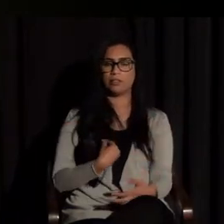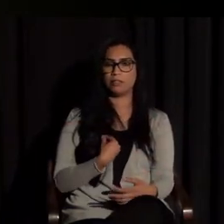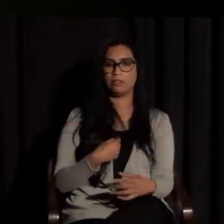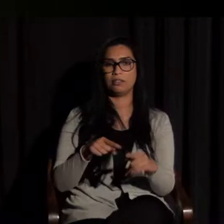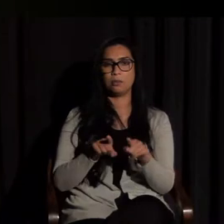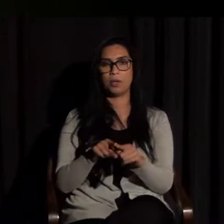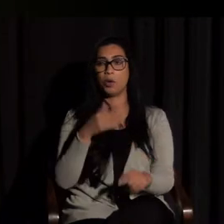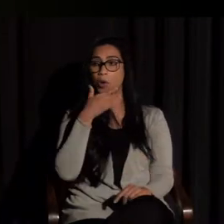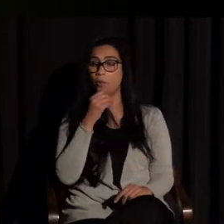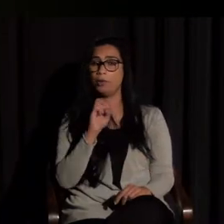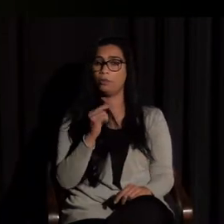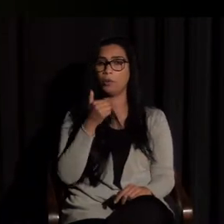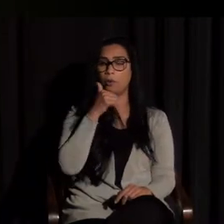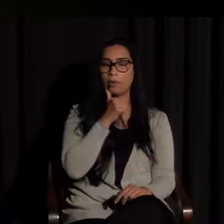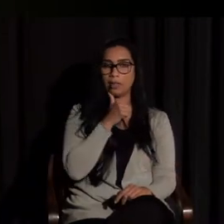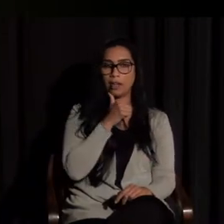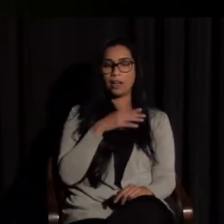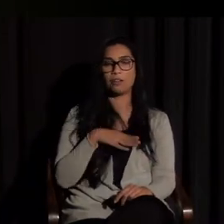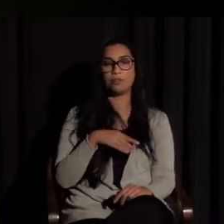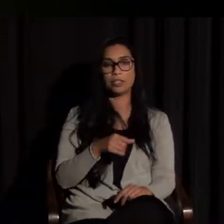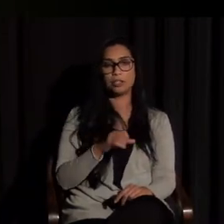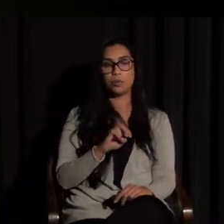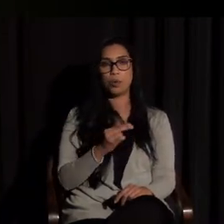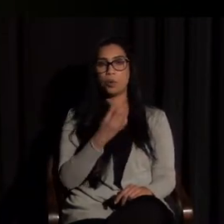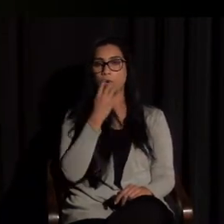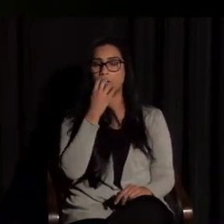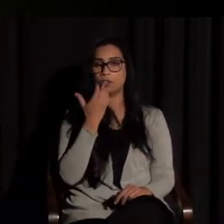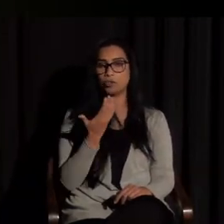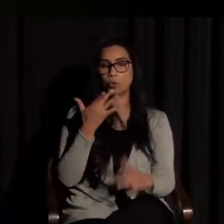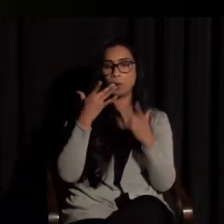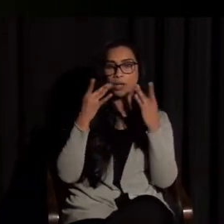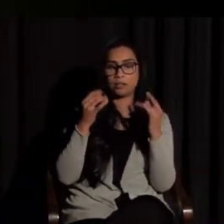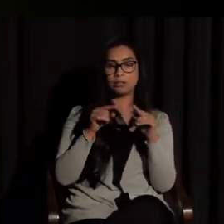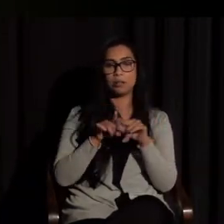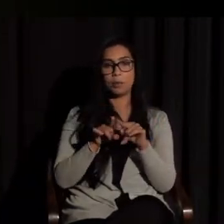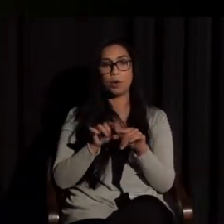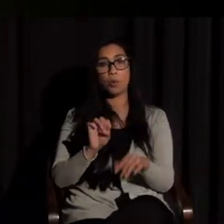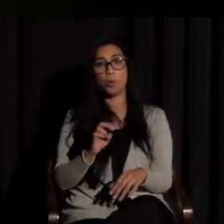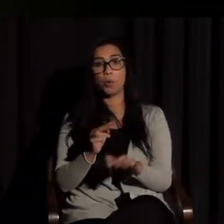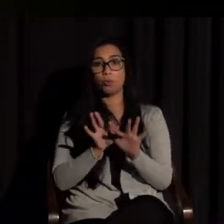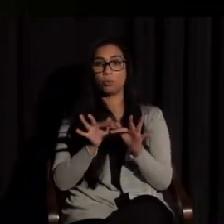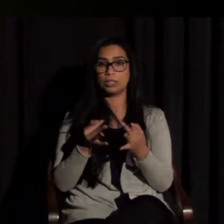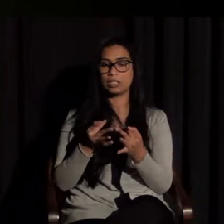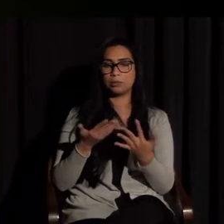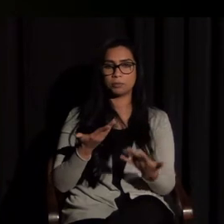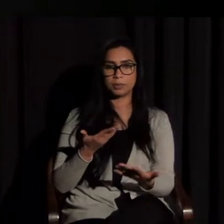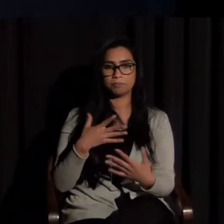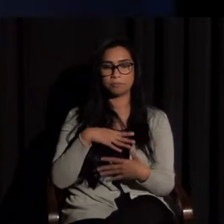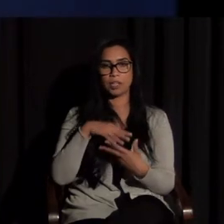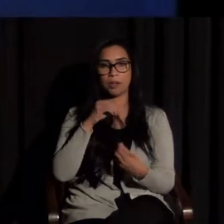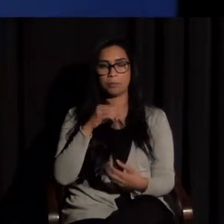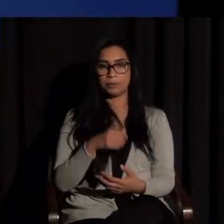homem ou com mulher, com filhos ou com cachorros e gatos, ou simplesmente com nossa alma. As mulheres